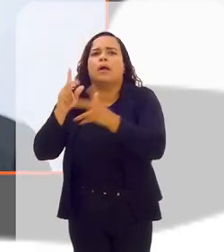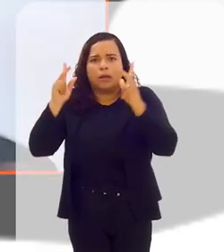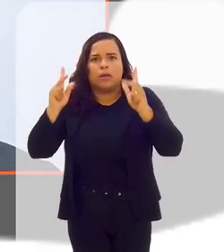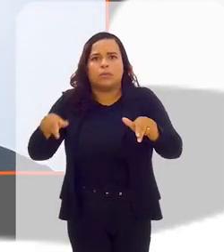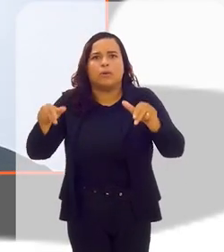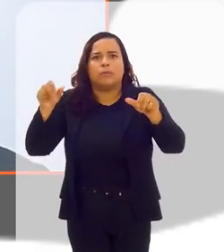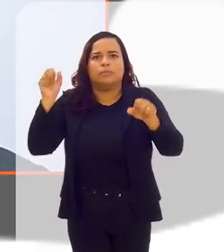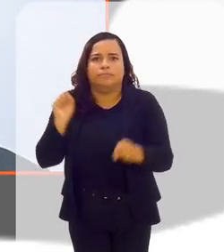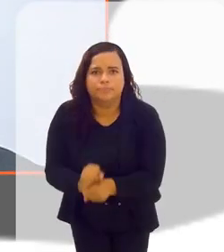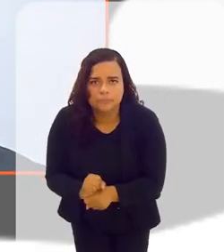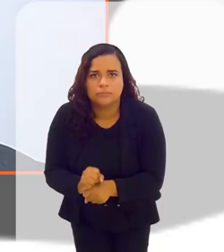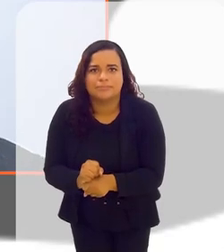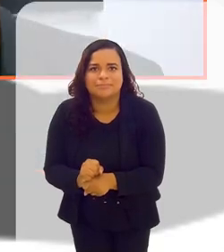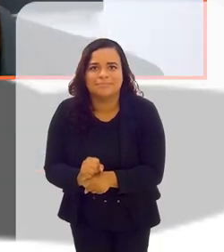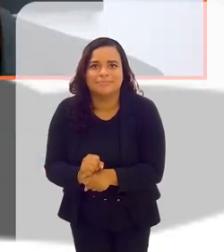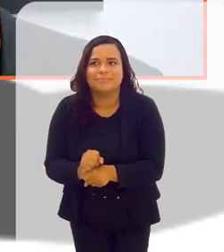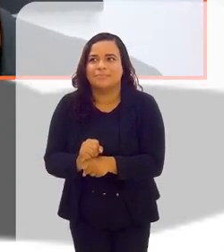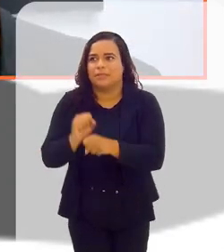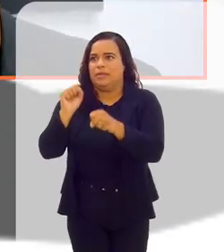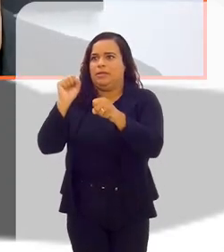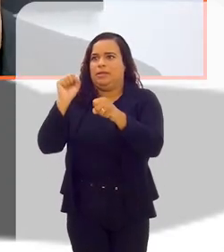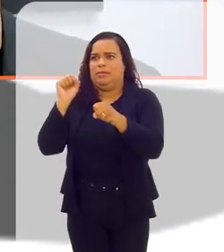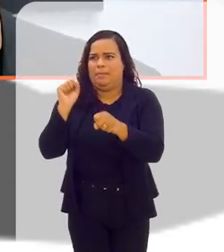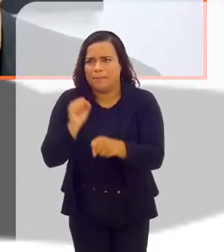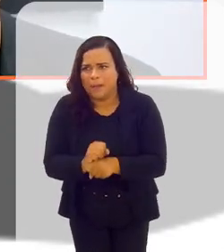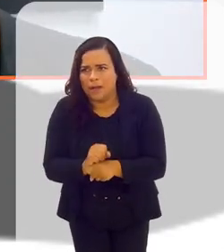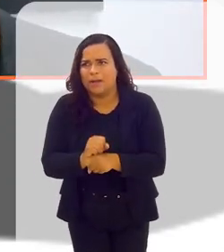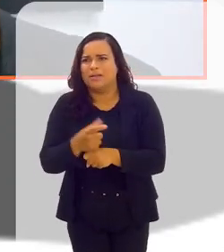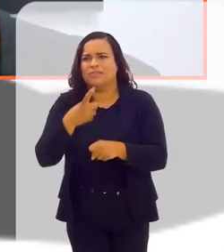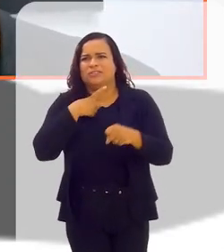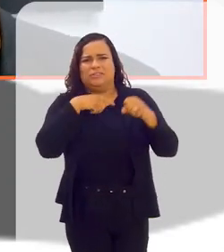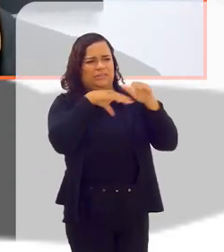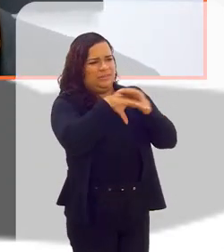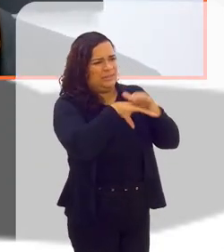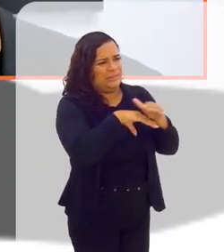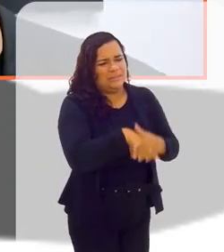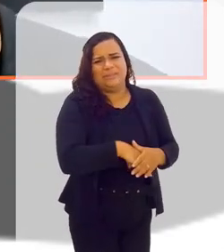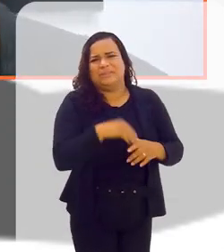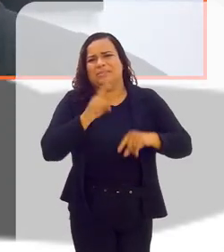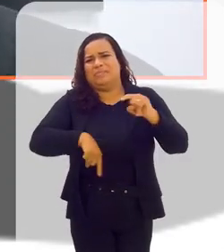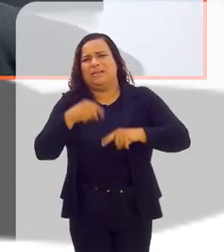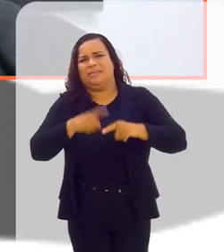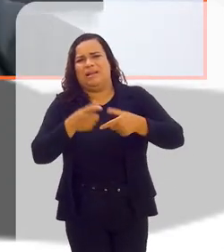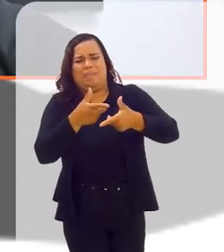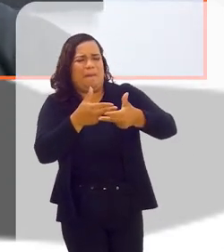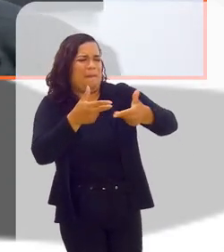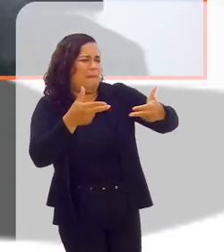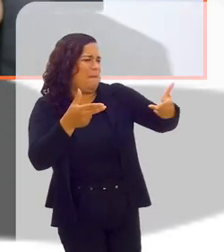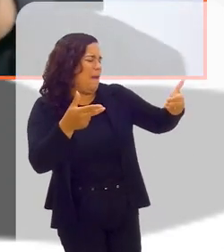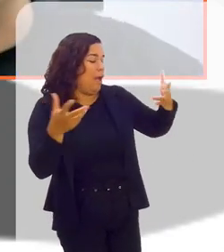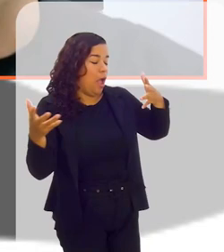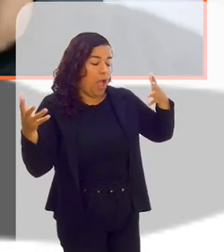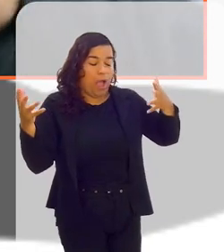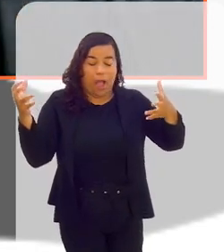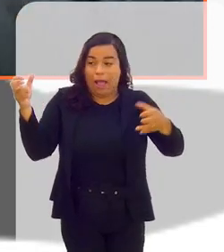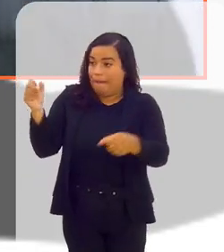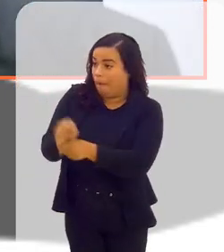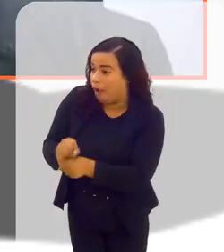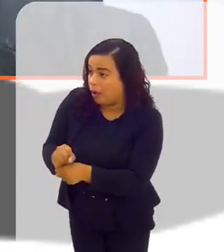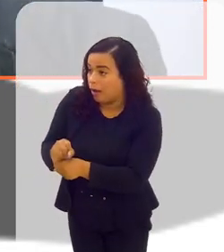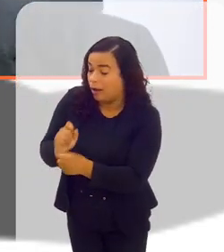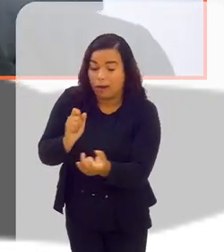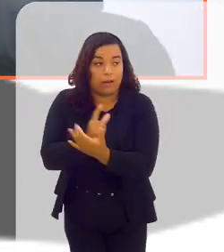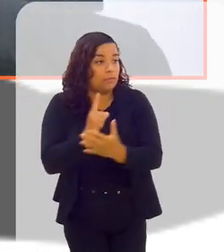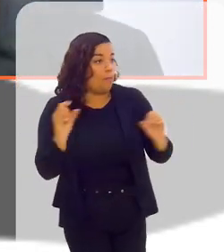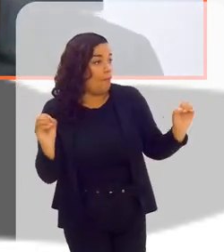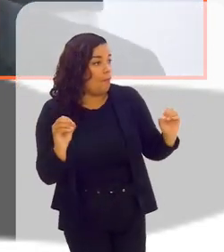do mesmo modo parou. E quando parou, a gente estava estocado, tinha embalagem, tinha matéria-prima, tinha